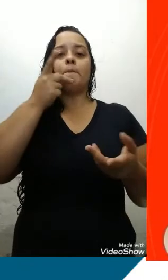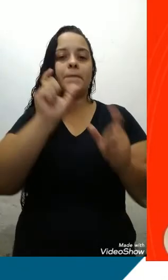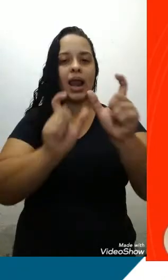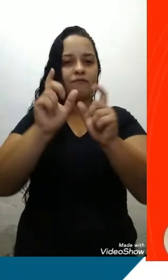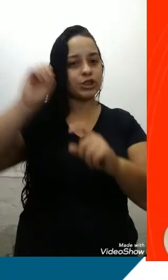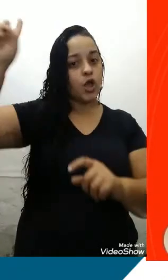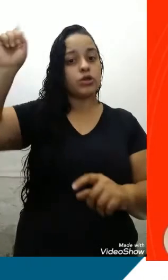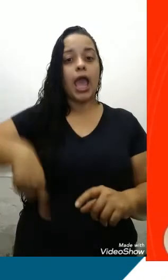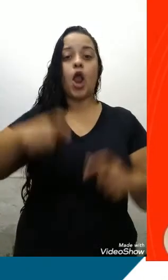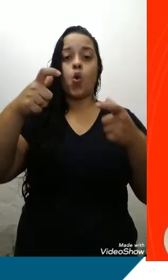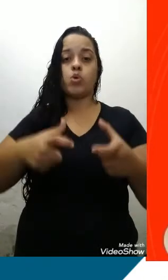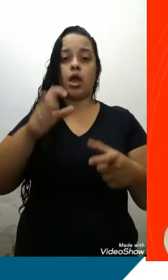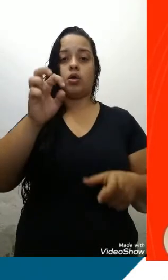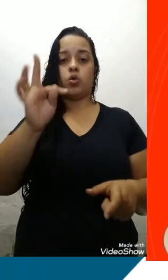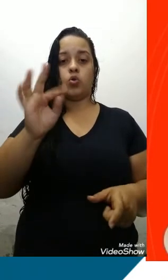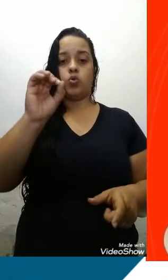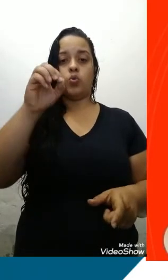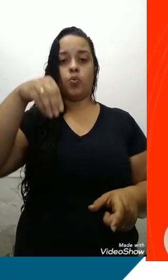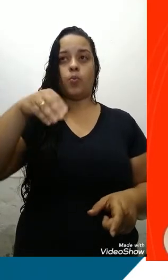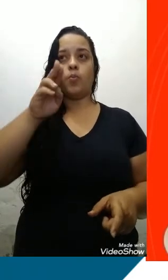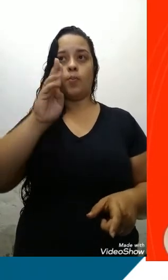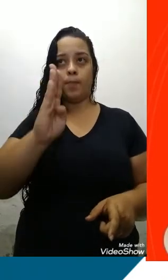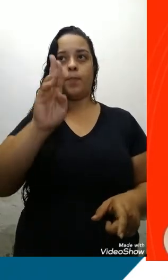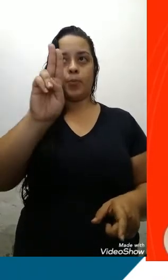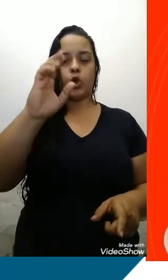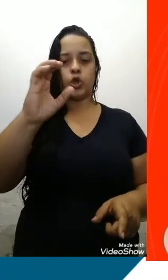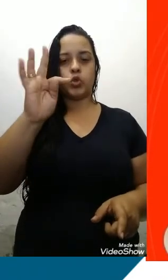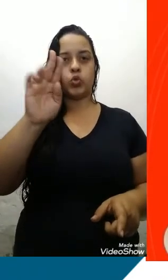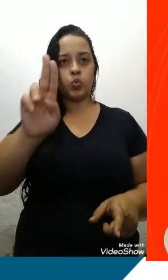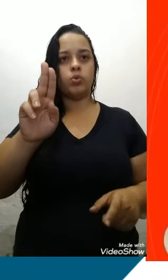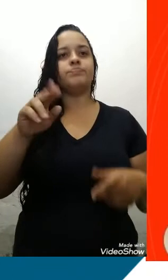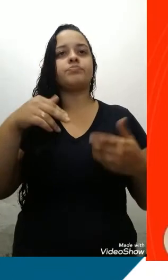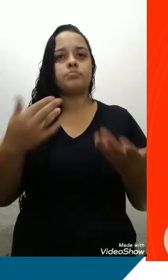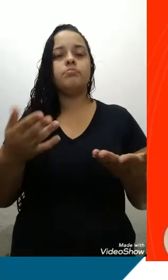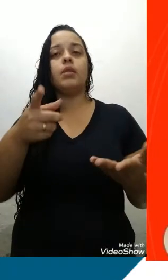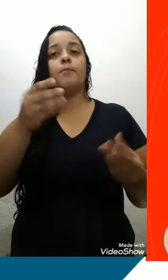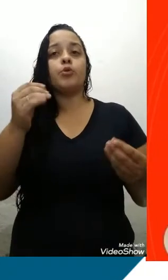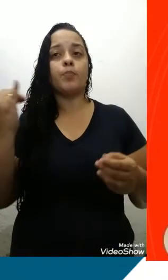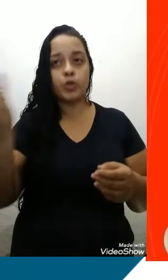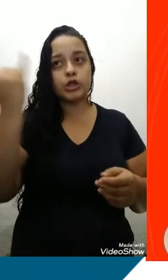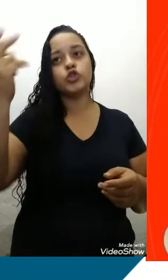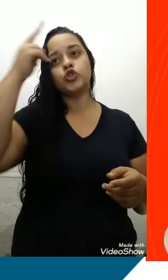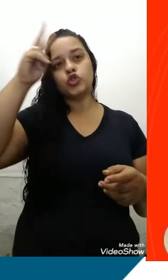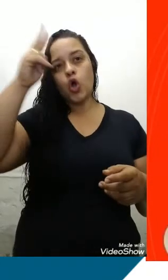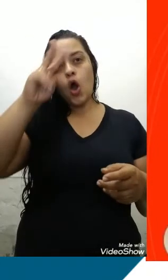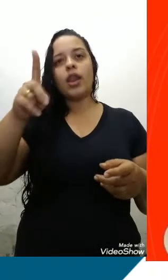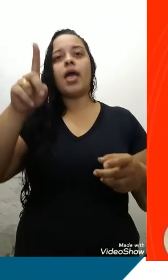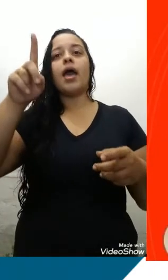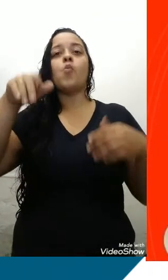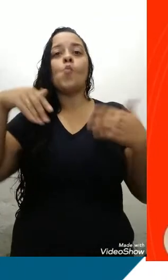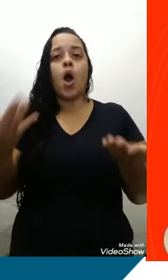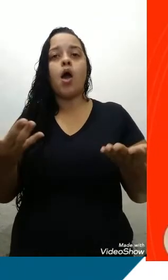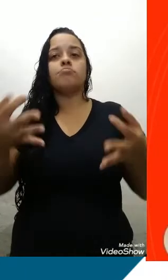Tombuctu. Bem, uma explicação para o dinamismo dessa cidade e sua importância histórica no período mencionado era, e aí vem